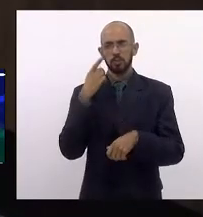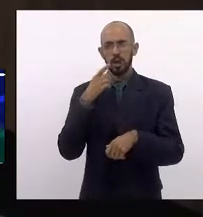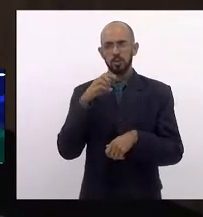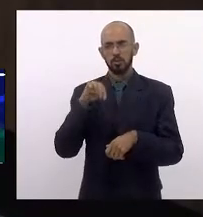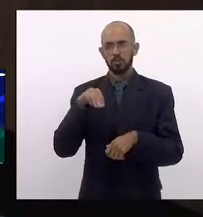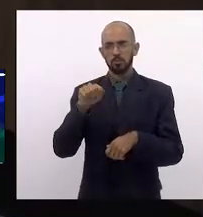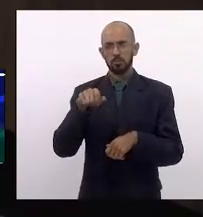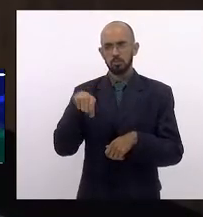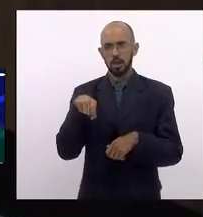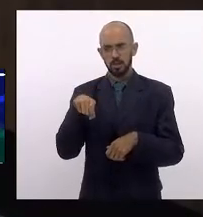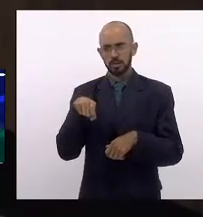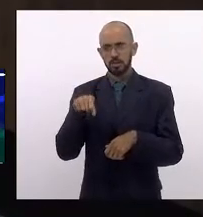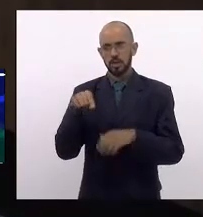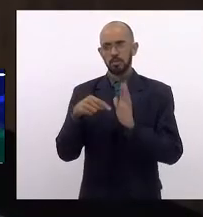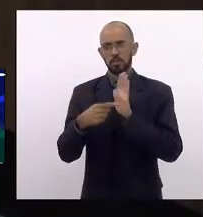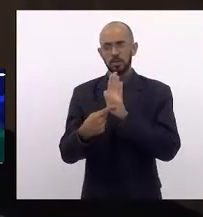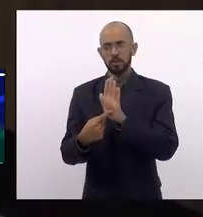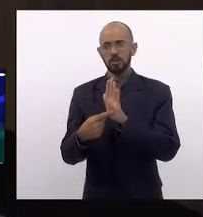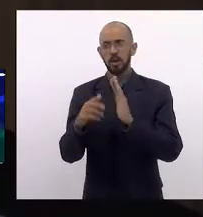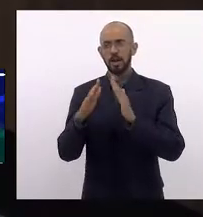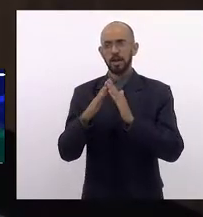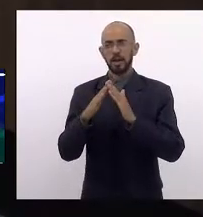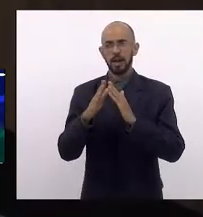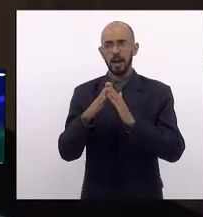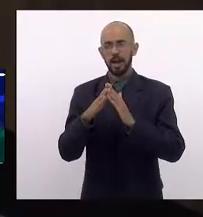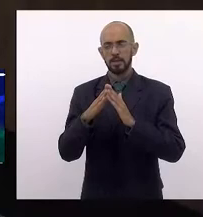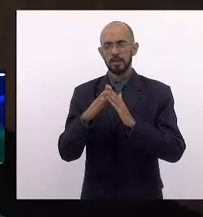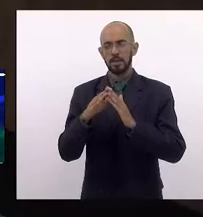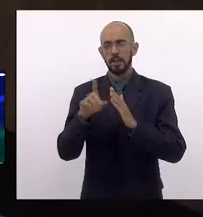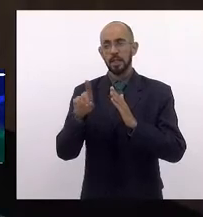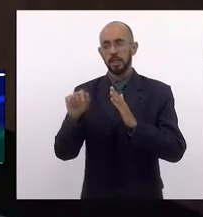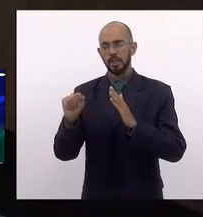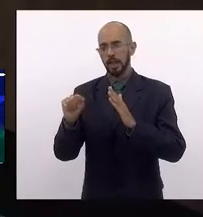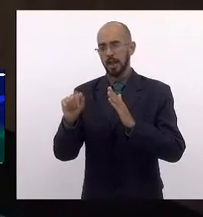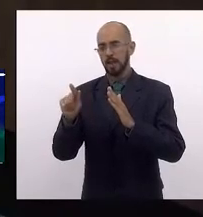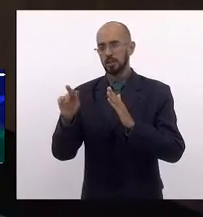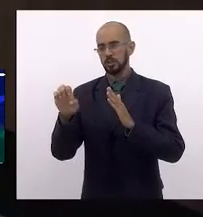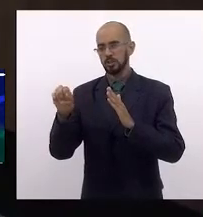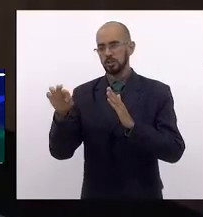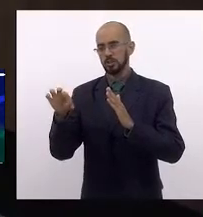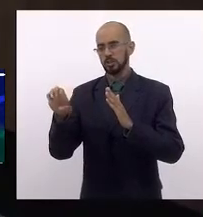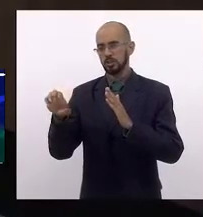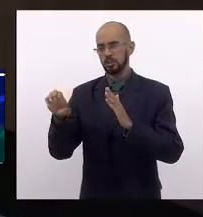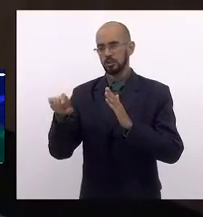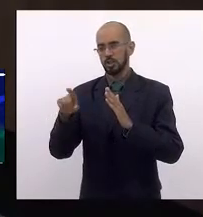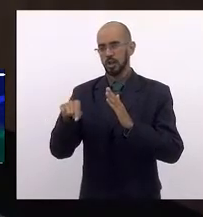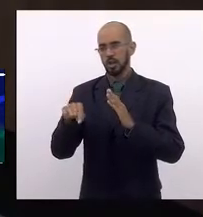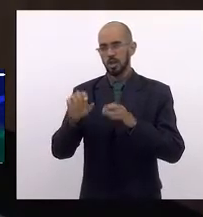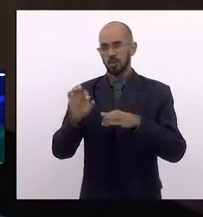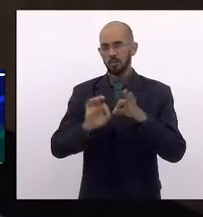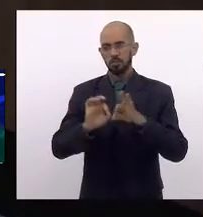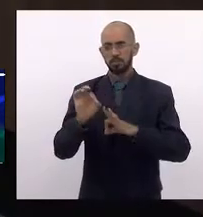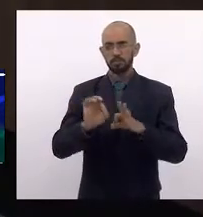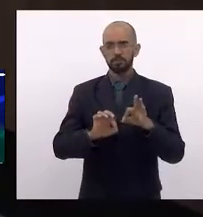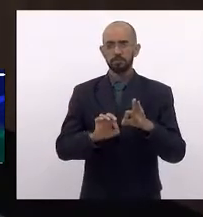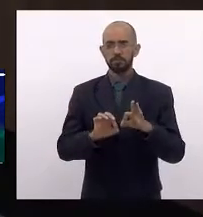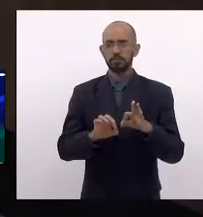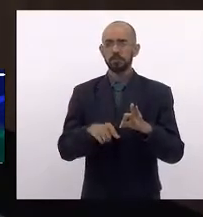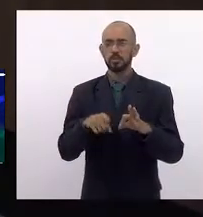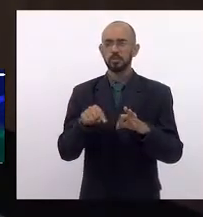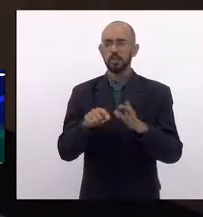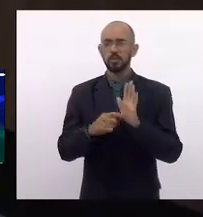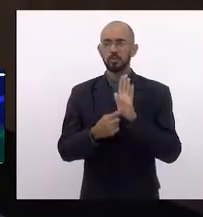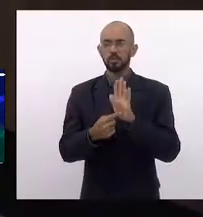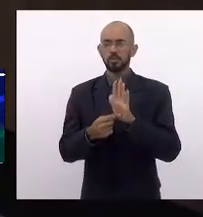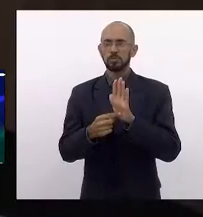apresentou o projeto a casa da gente é um projeto que está dando de fato esta uma resposta essa